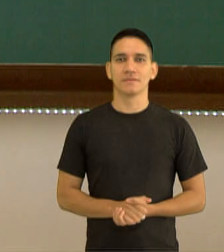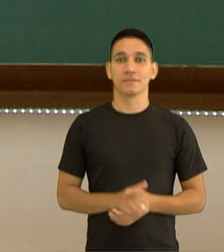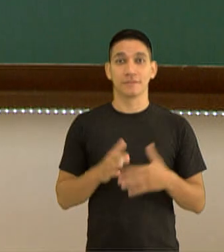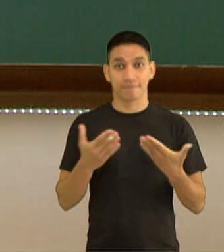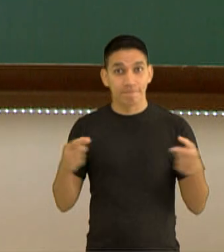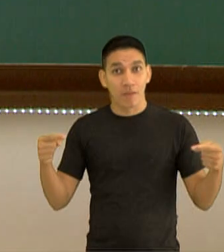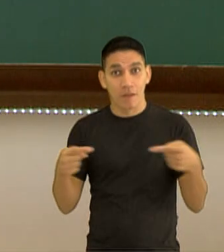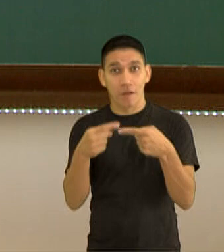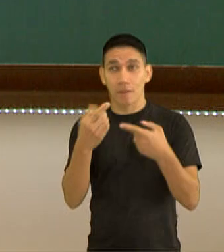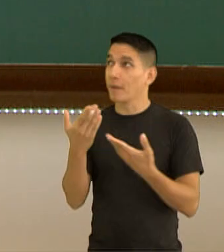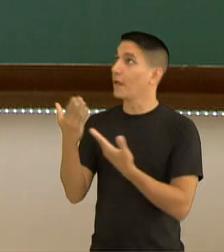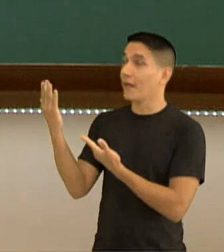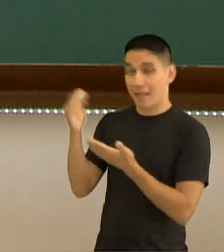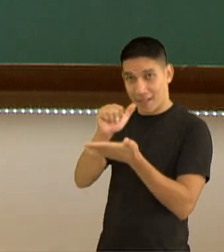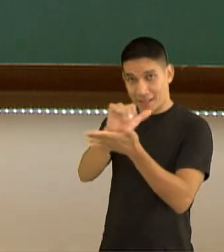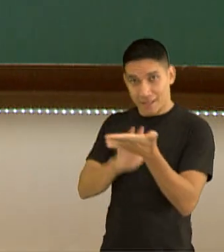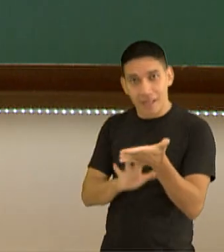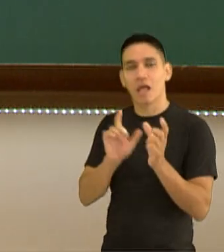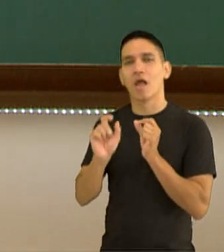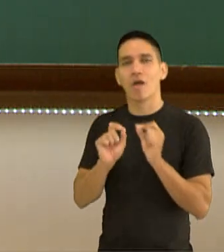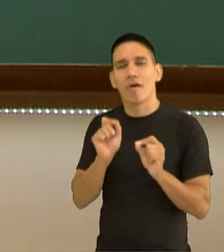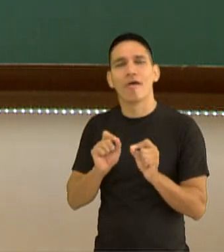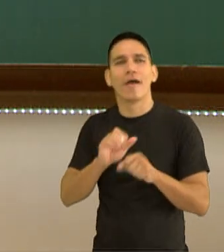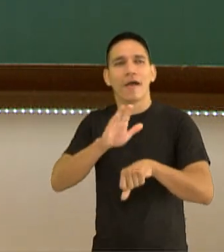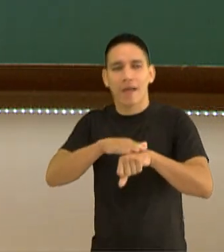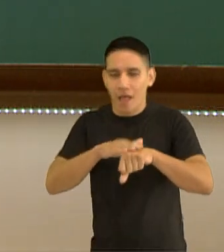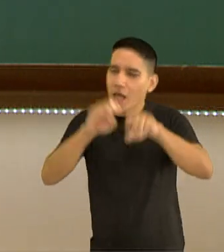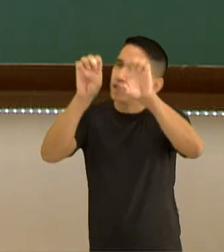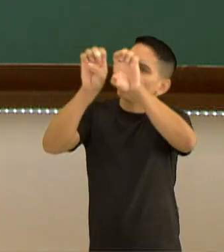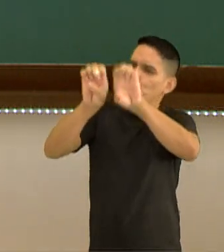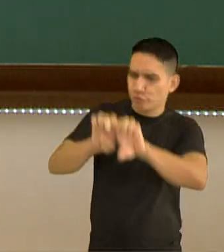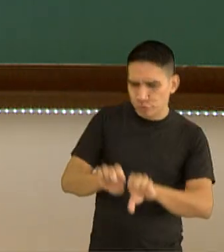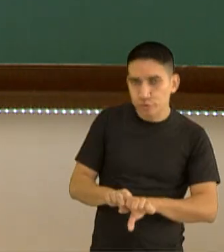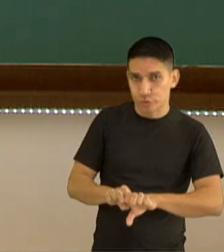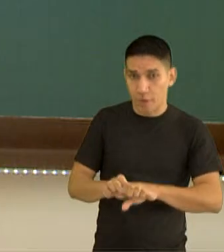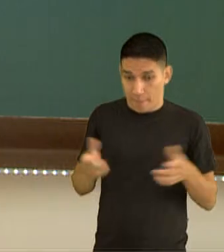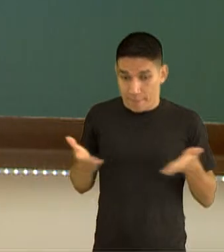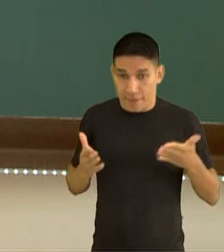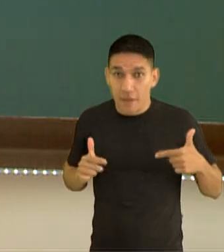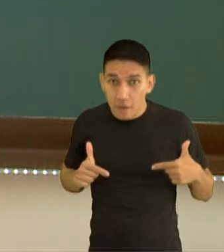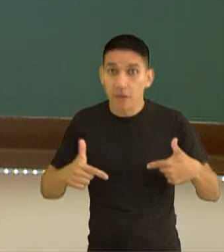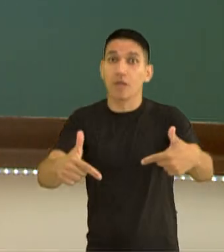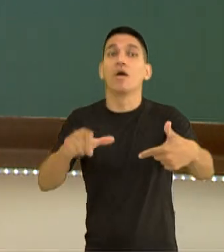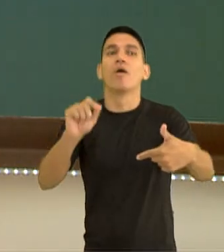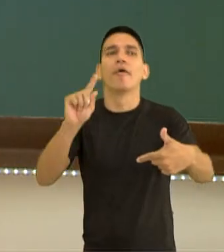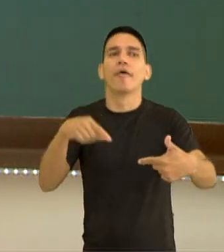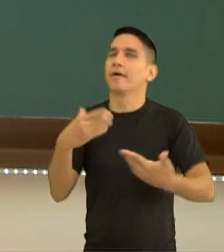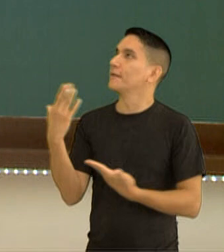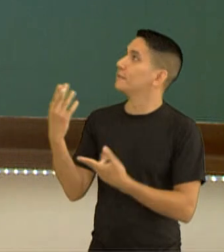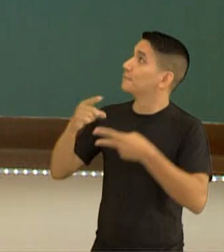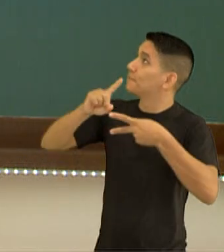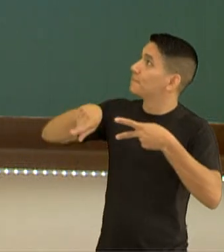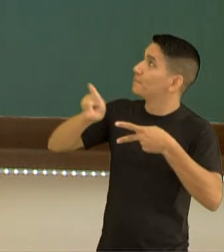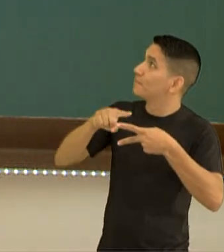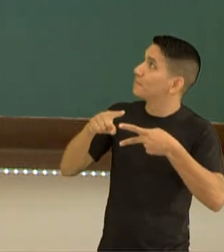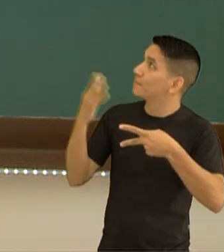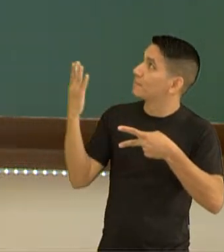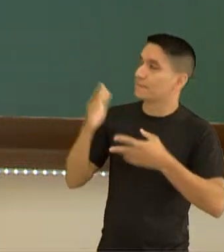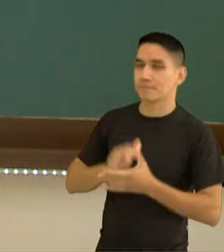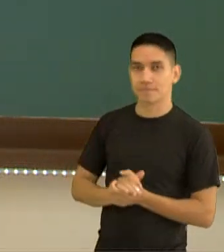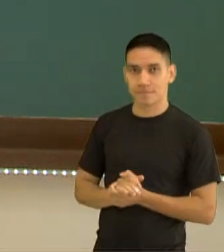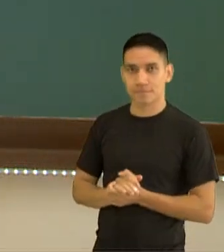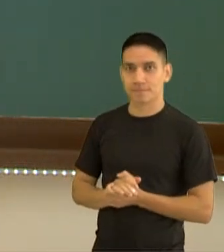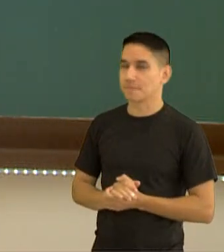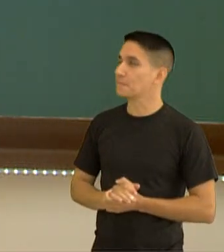De acordo com o nosso exercício, a estrutura de presente contínuo é verb to be, am,